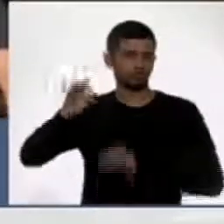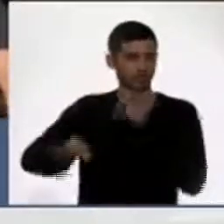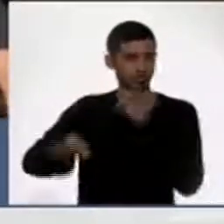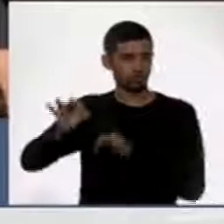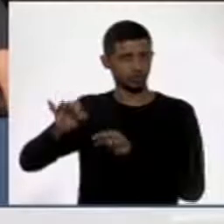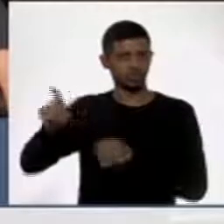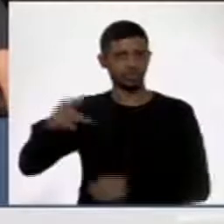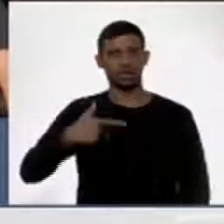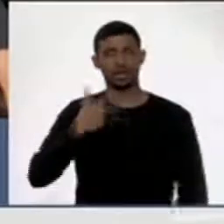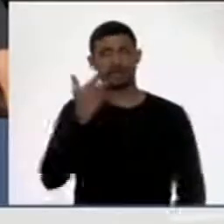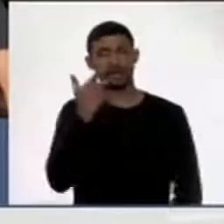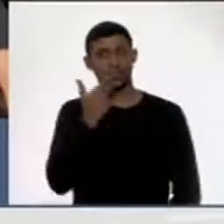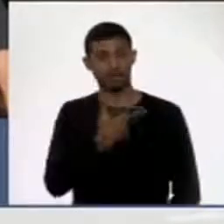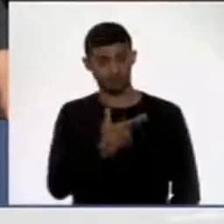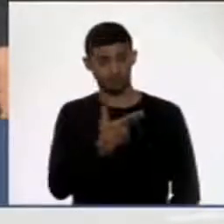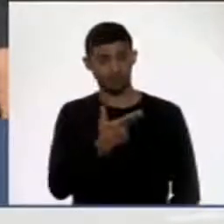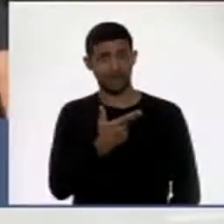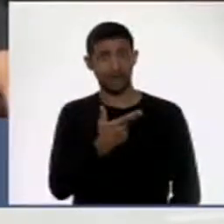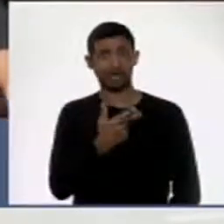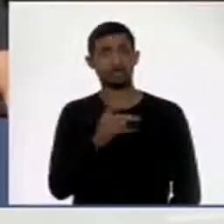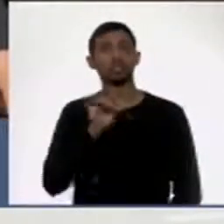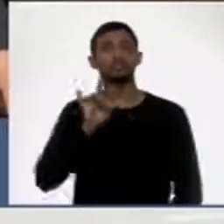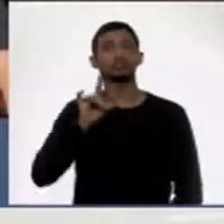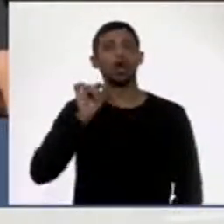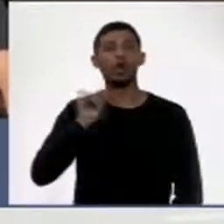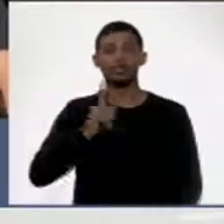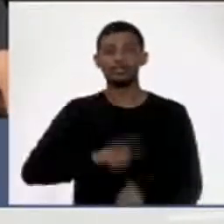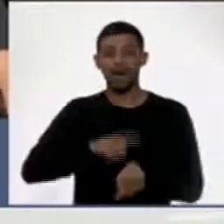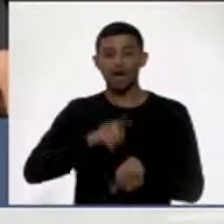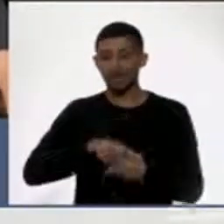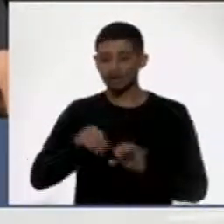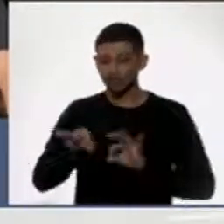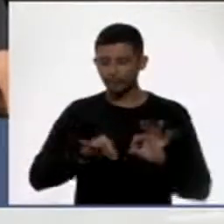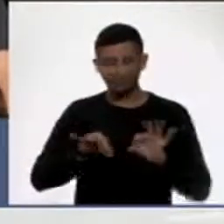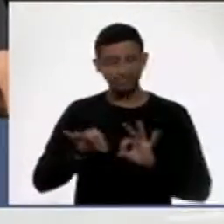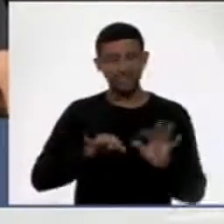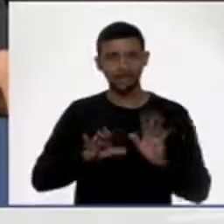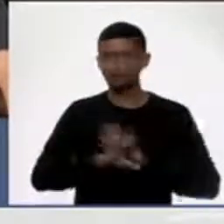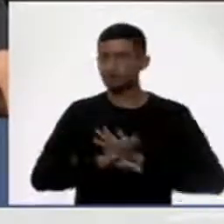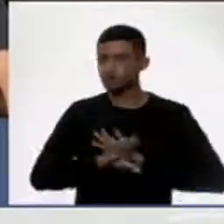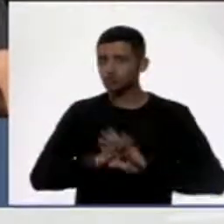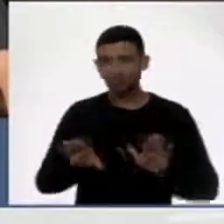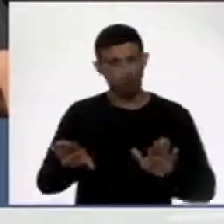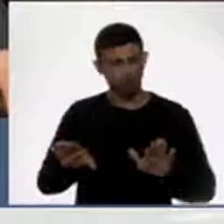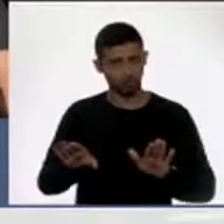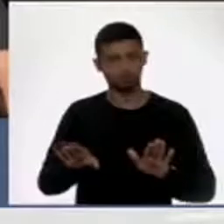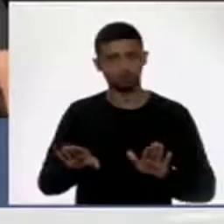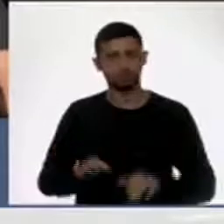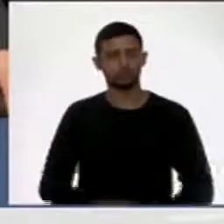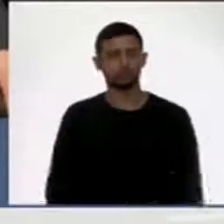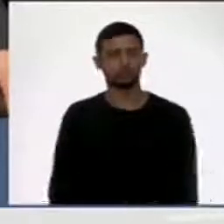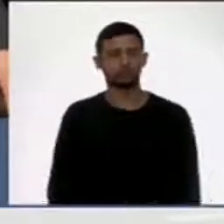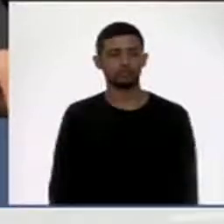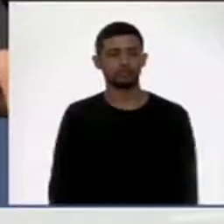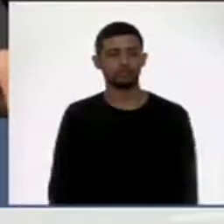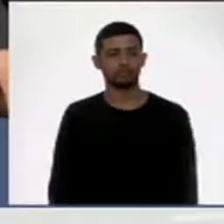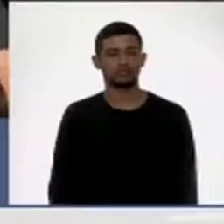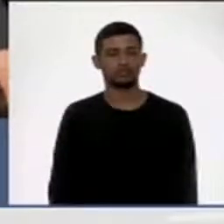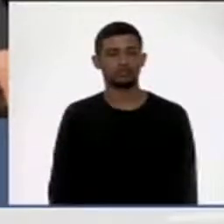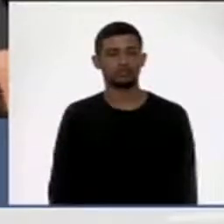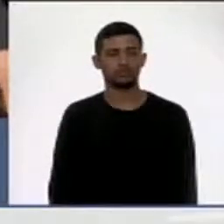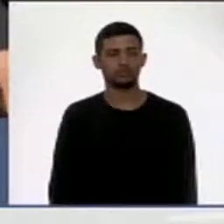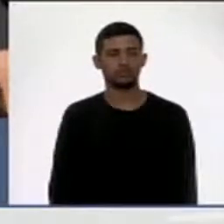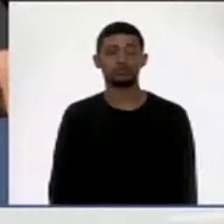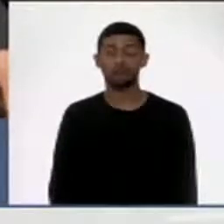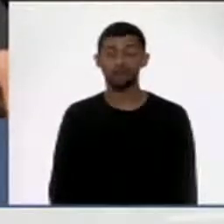fala no processo. O juiz fala no processo,